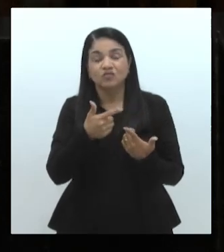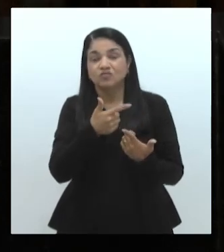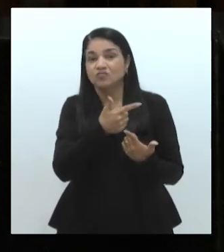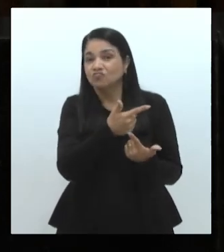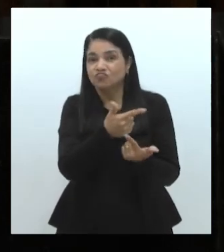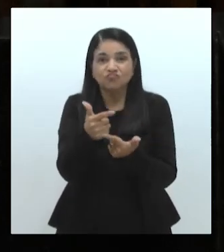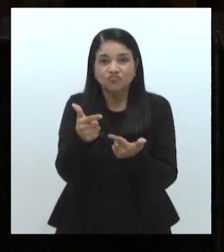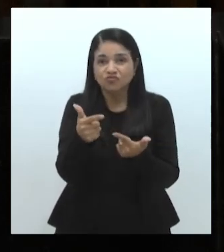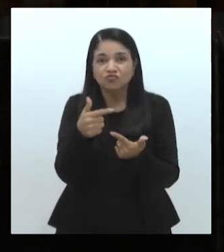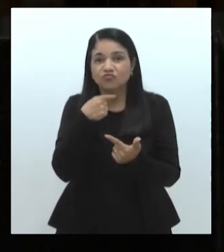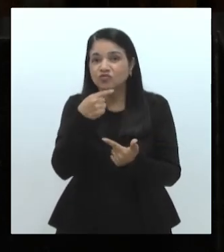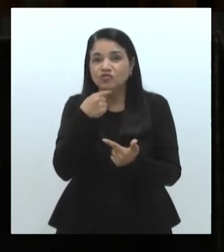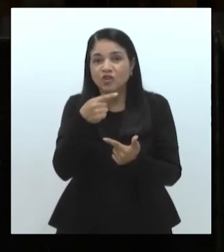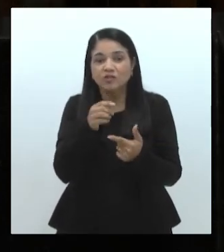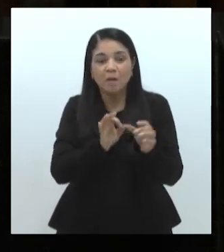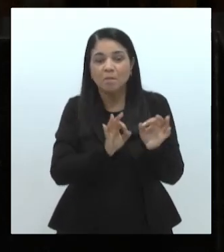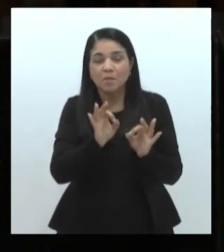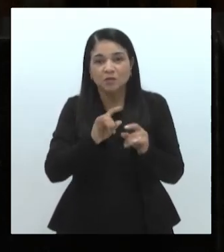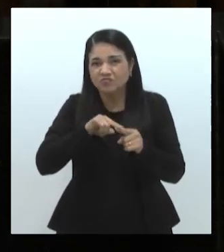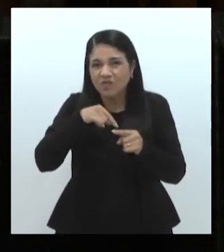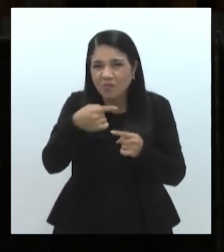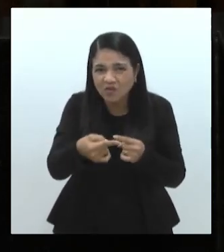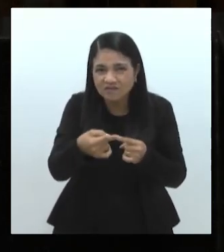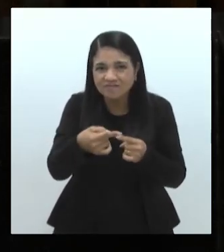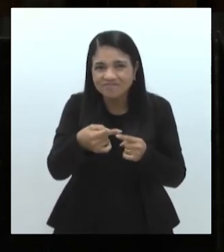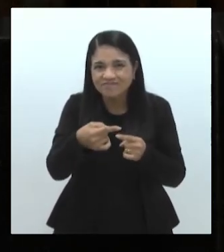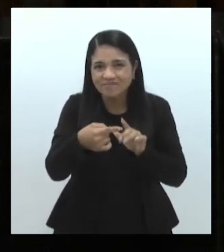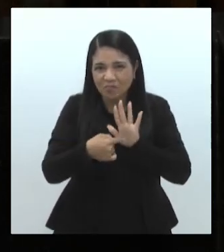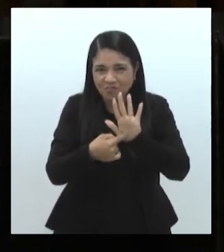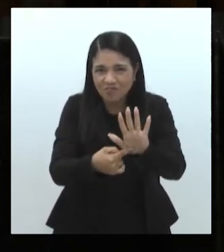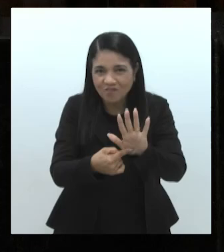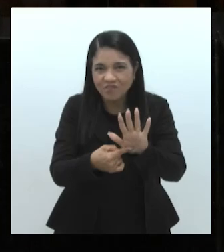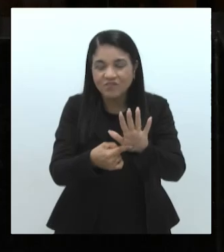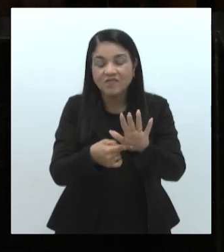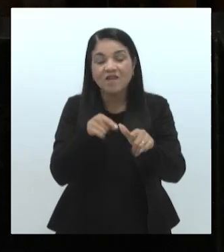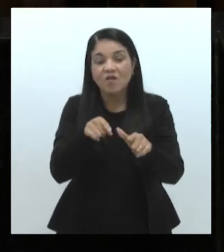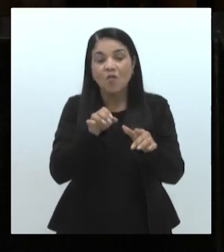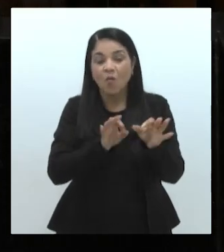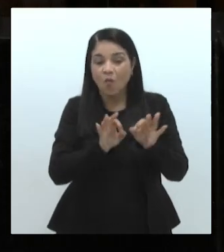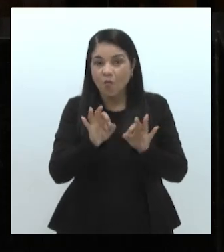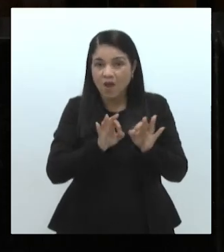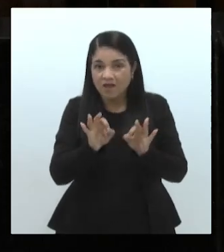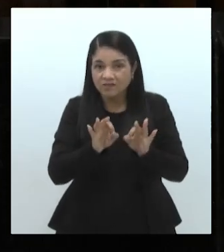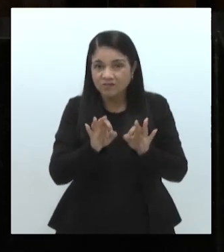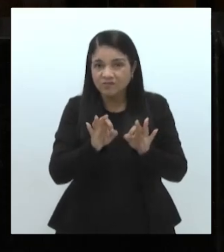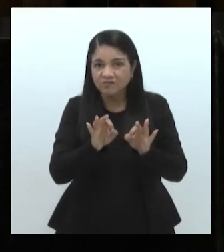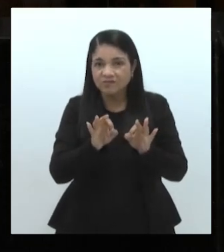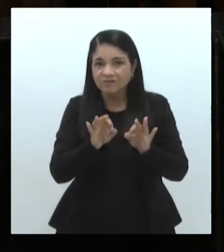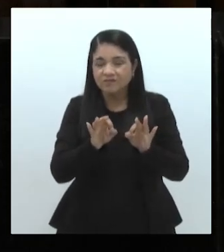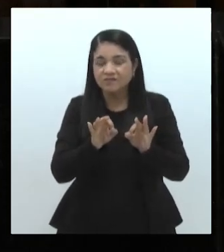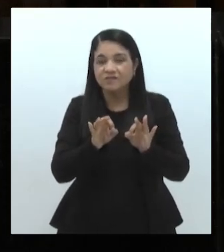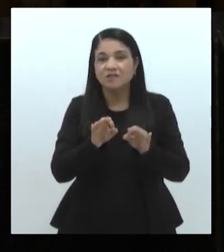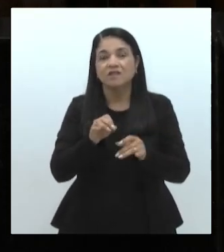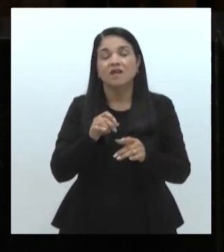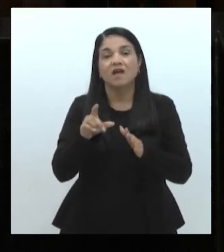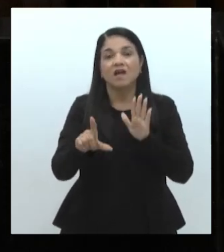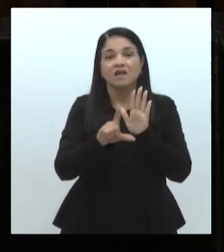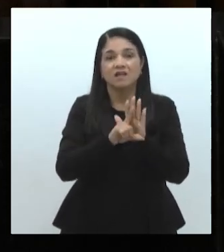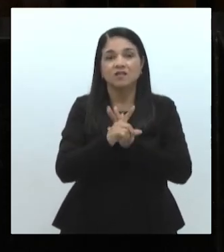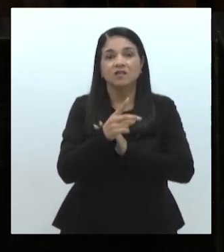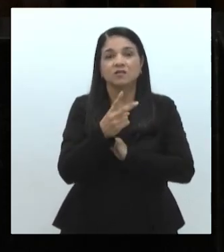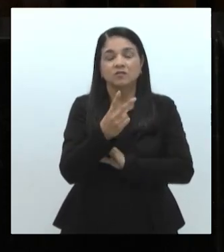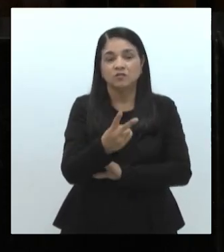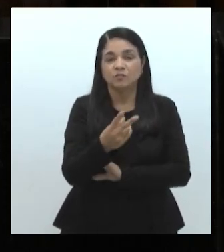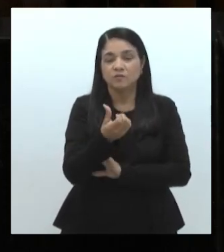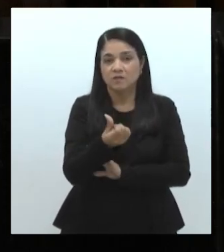nada, apresentar um plano de contingência depois, porque é sinal que aquele plano de contingência, sob a luz da Lei 12.608 de